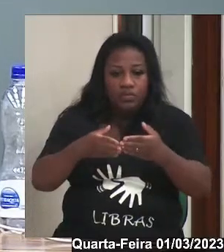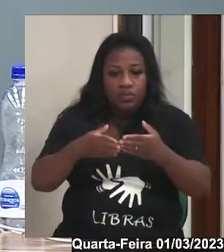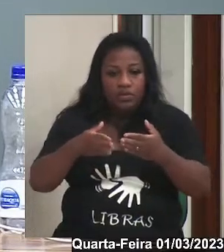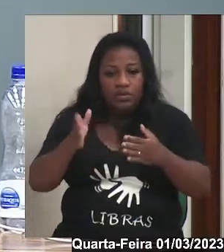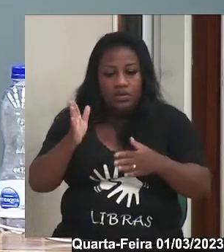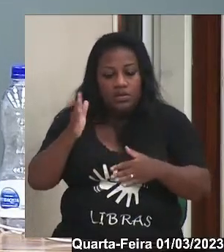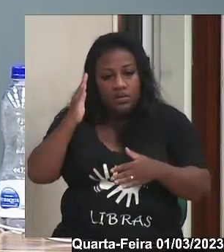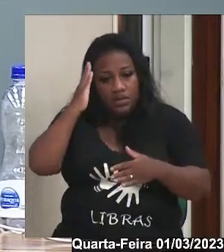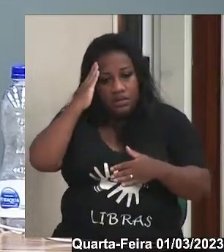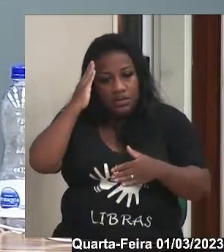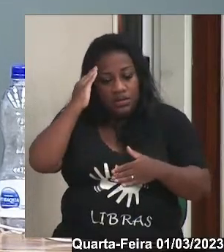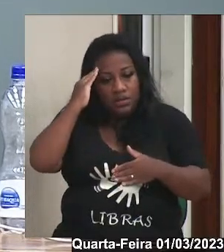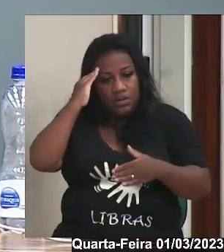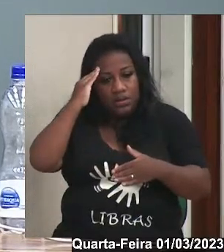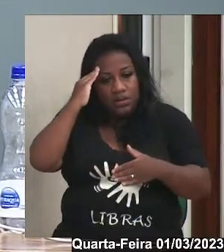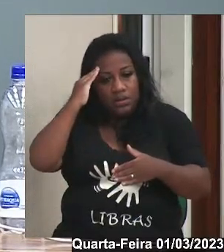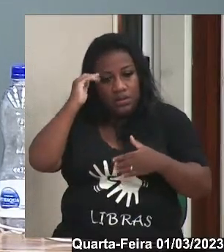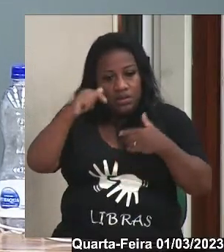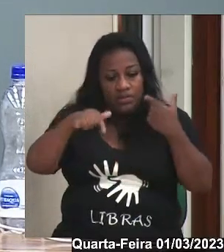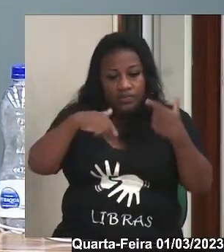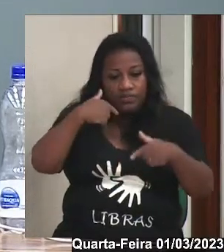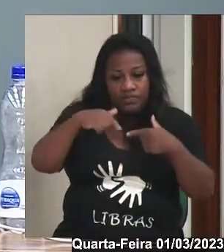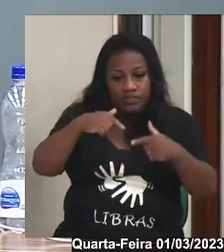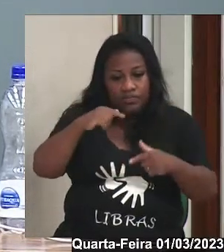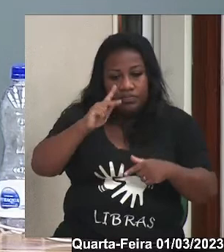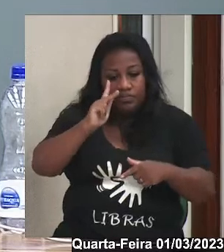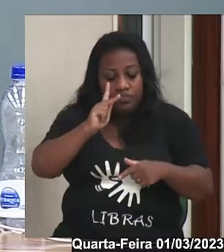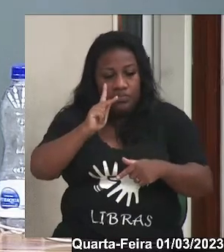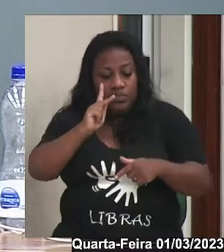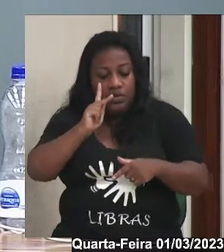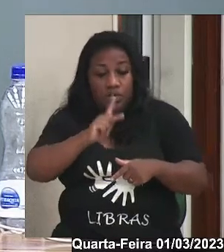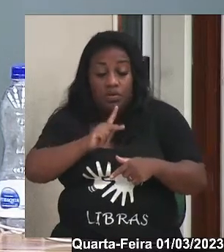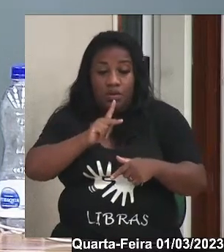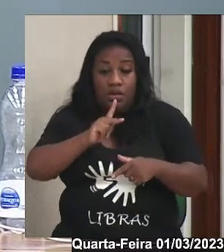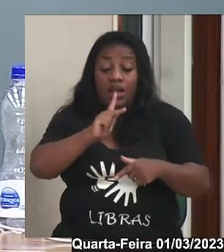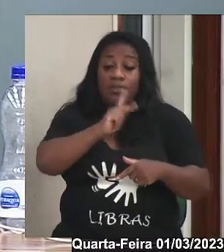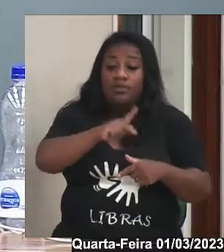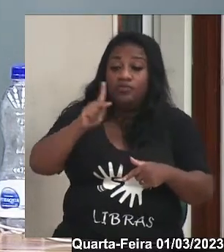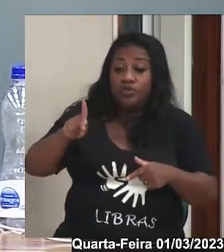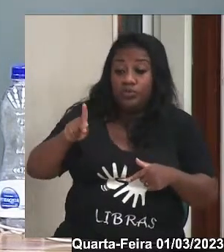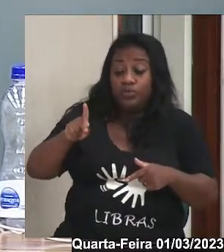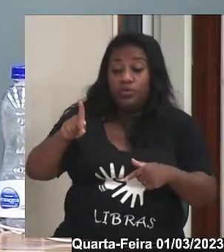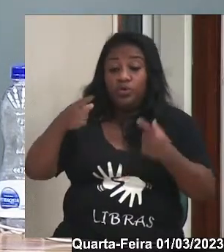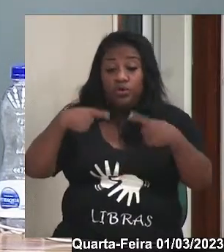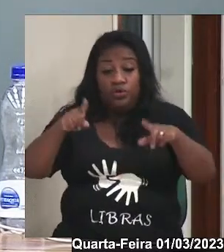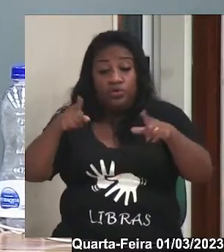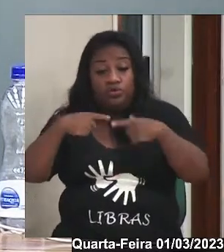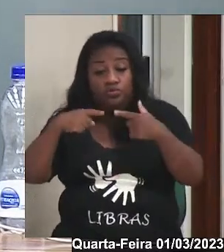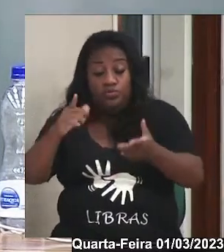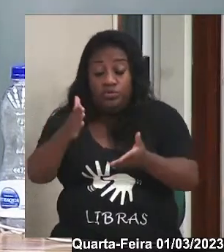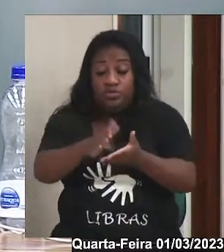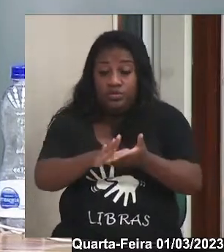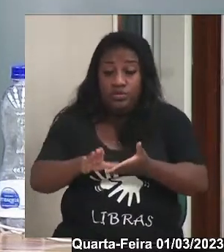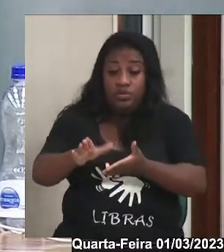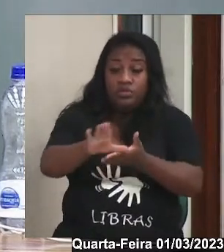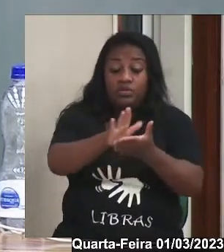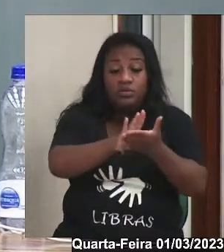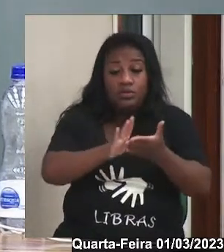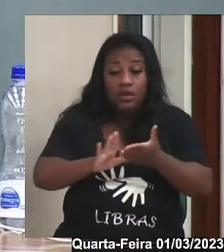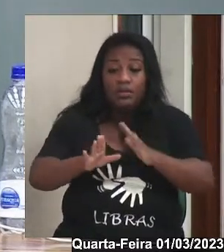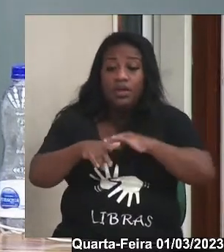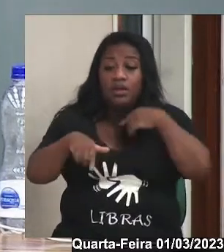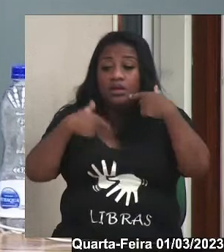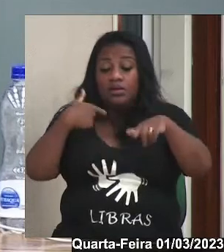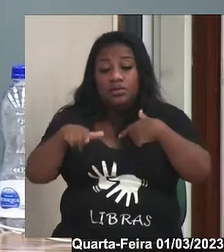Artes. Considerando que o senhor Mauro Matias Barbosa é um professor de música do gênero samba. Trabalhou por muitos anos